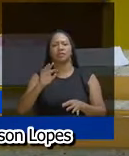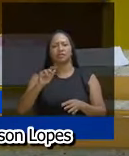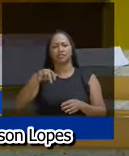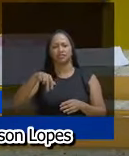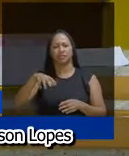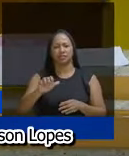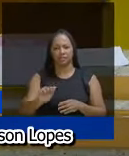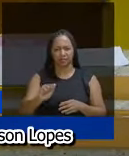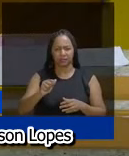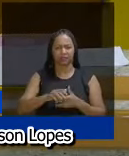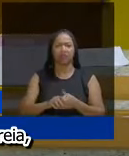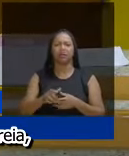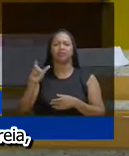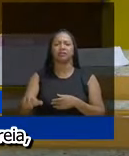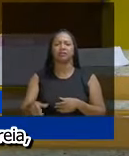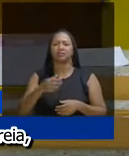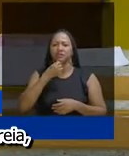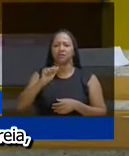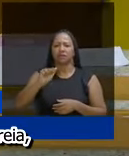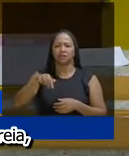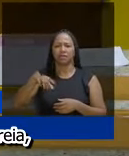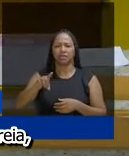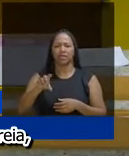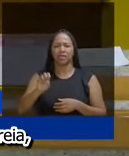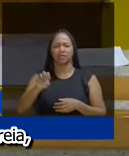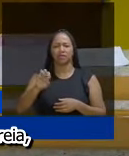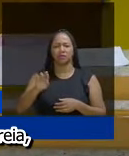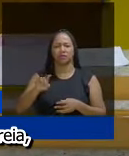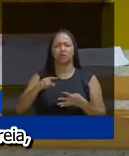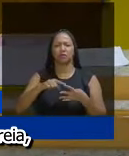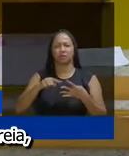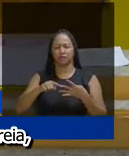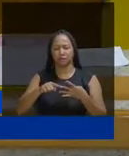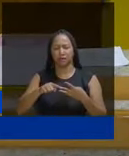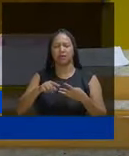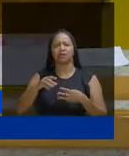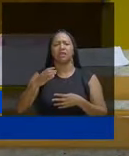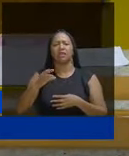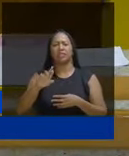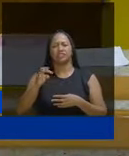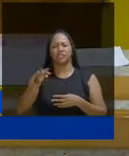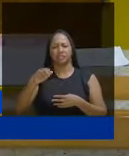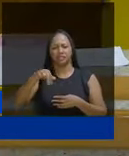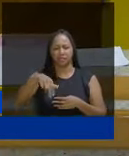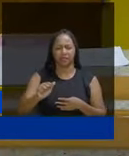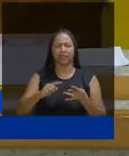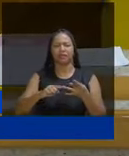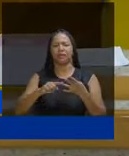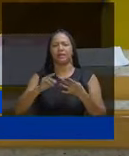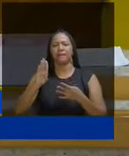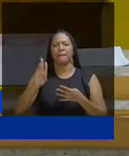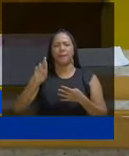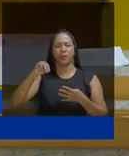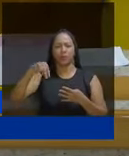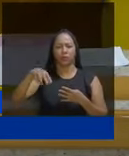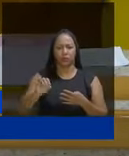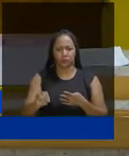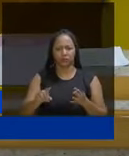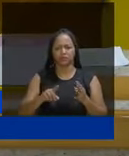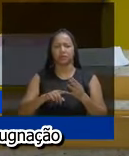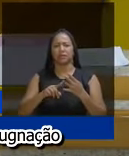Eleitoral, Anderson Lopes dos Santos Cortes Mendes, Cristina de Souza Correia, Bruno Manuel Rezende